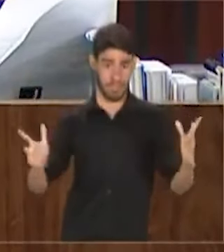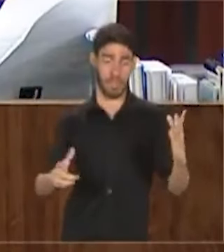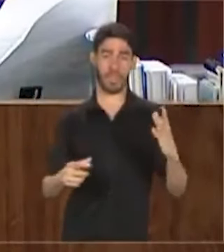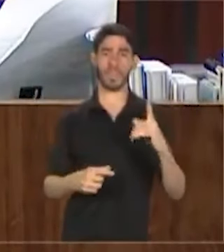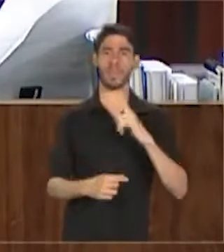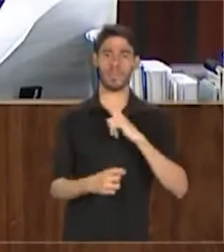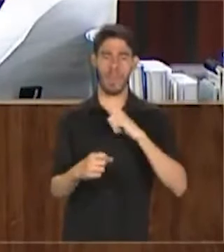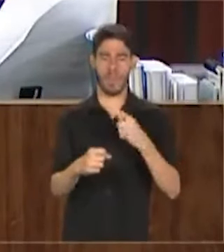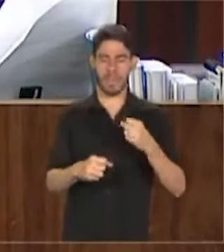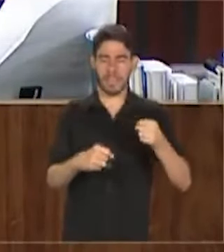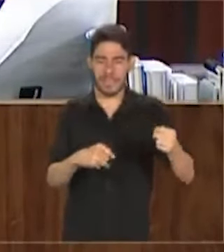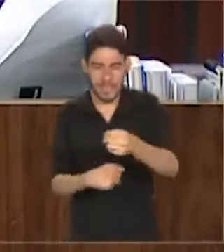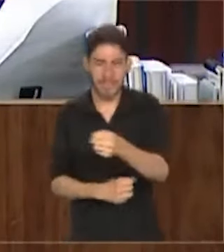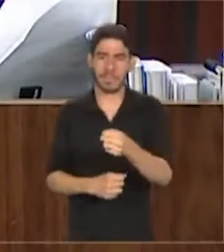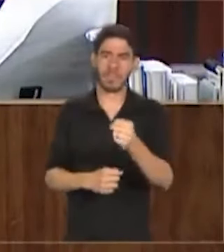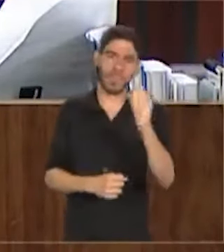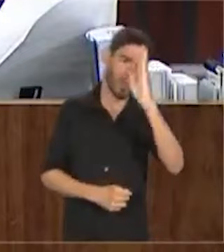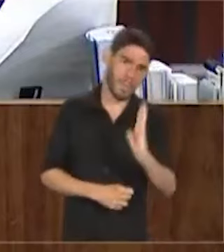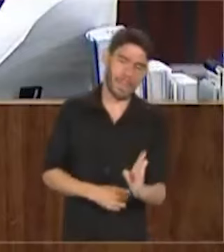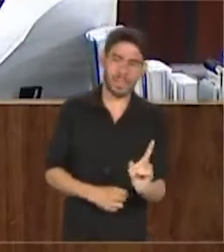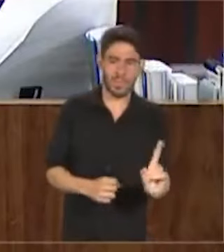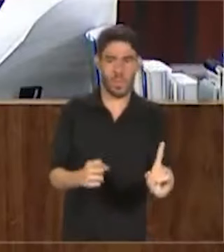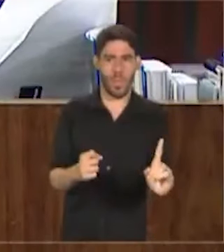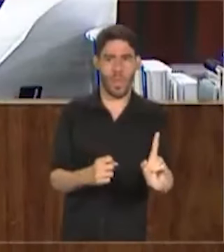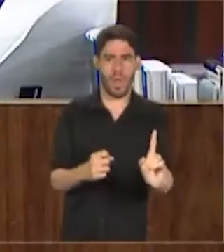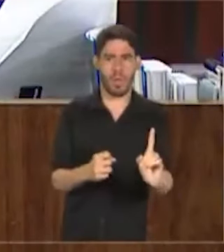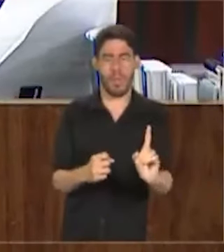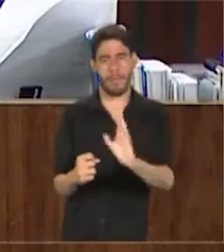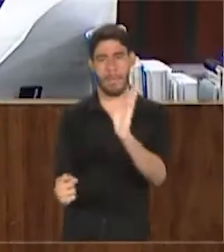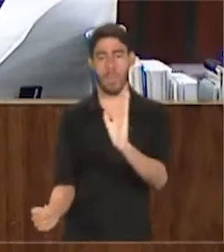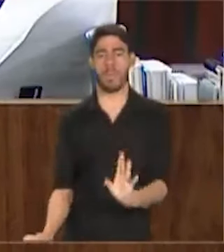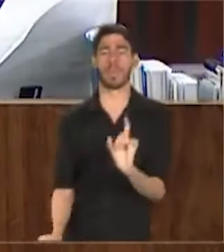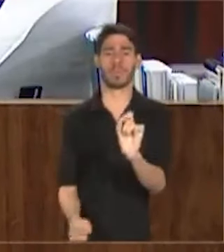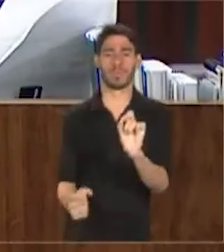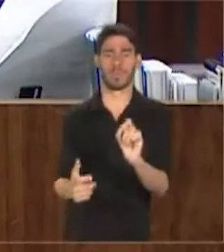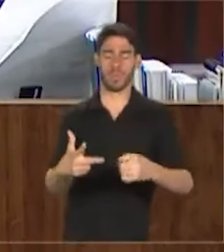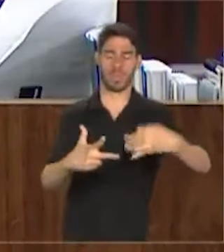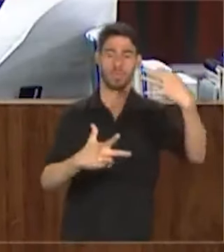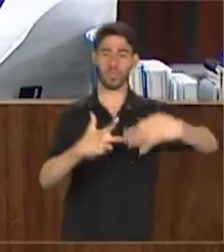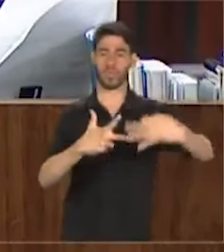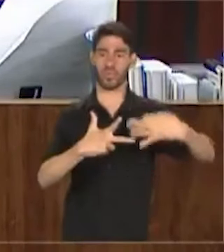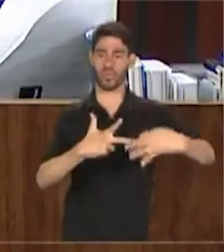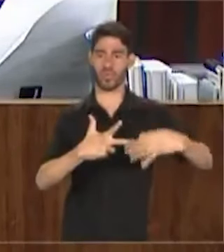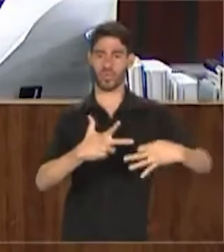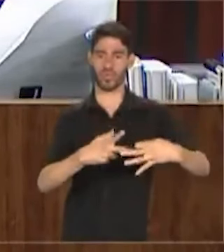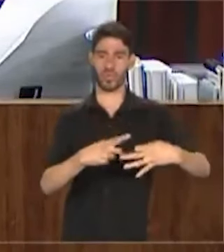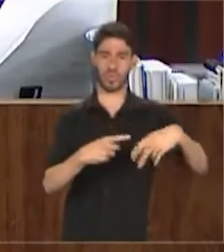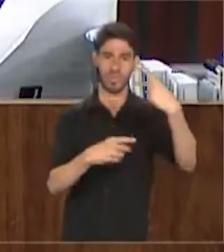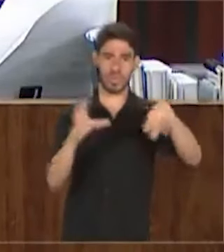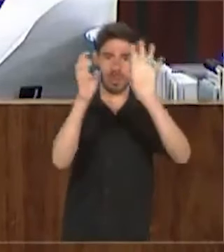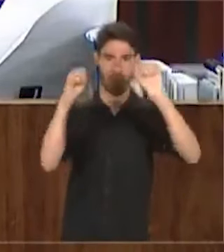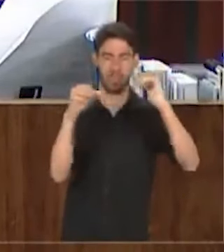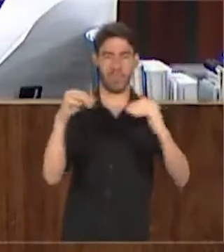chegarem ao poder no Brasil não no Brasil é o poder judiciário esse Tribunal Superior